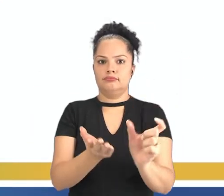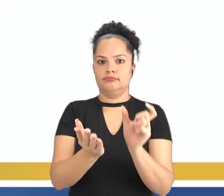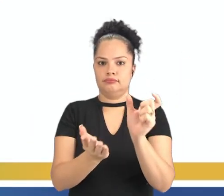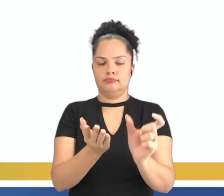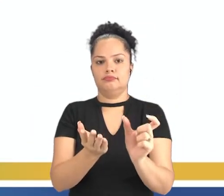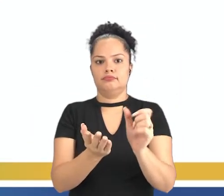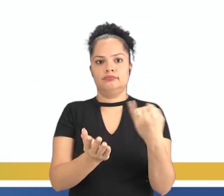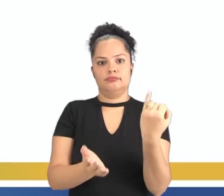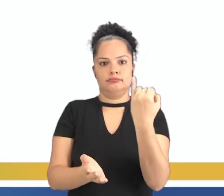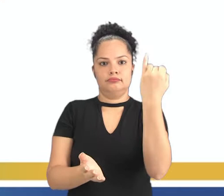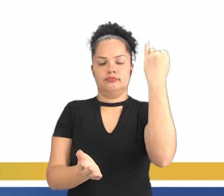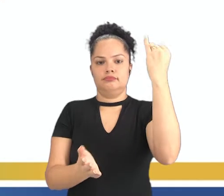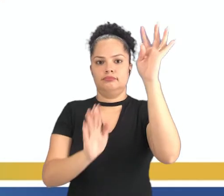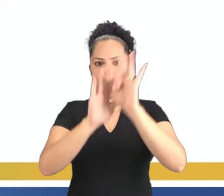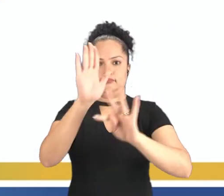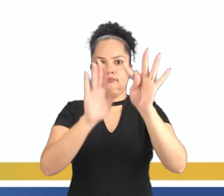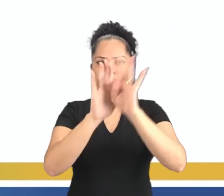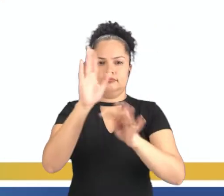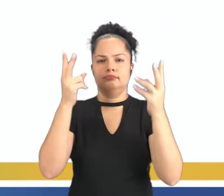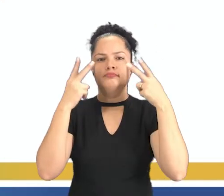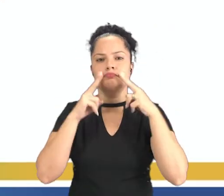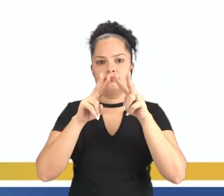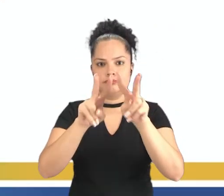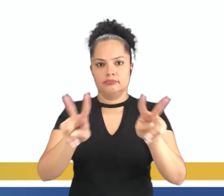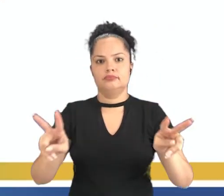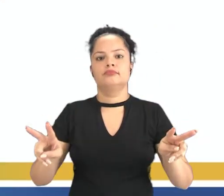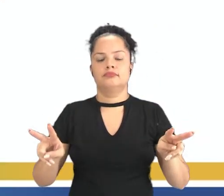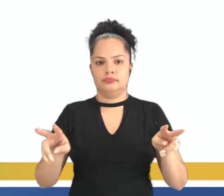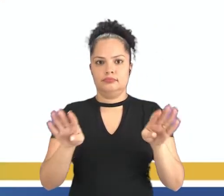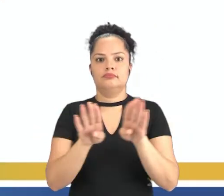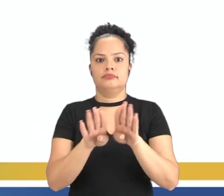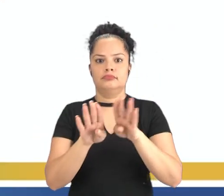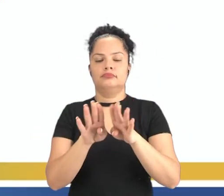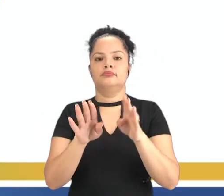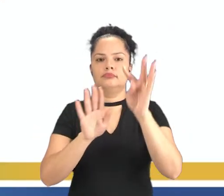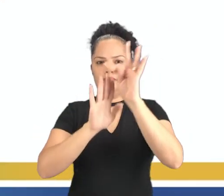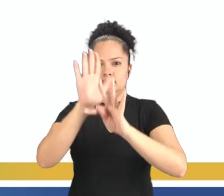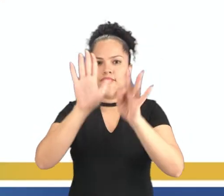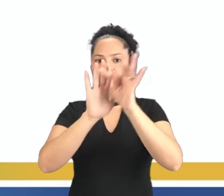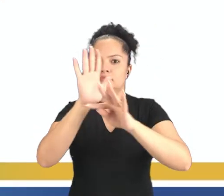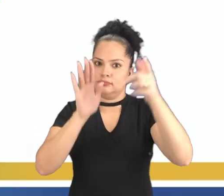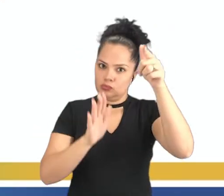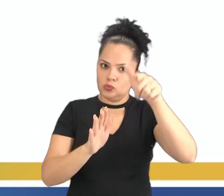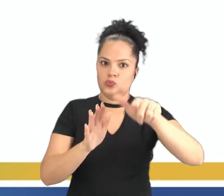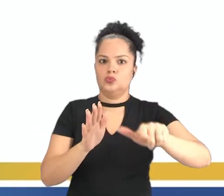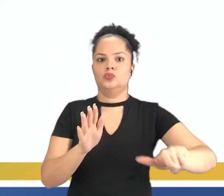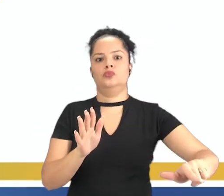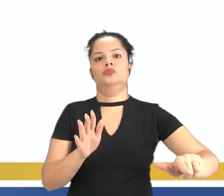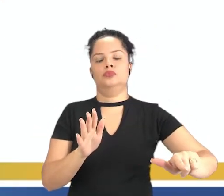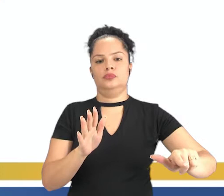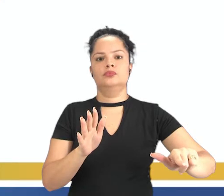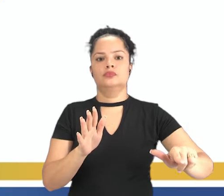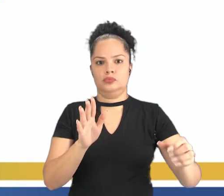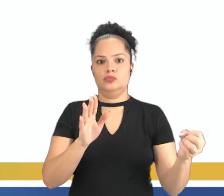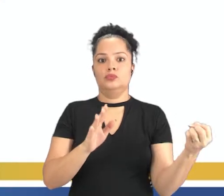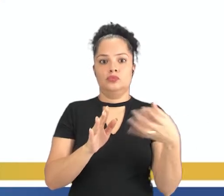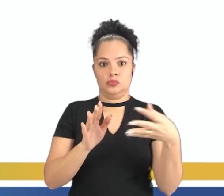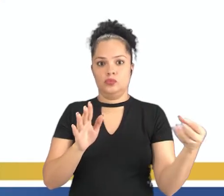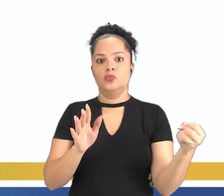de forma visual e assim fazer retextualização, ou seja, um novo texto,